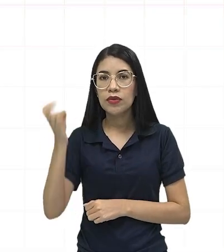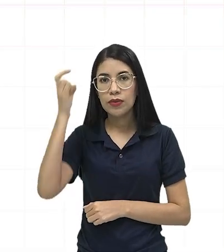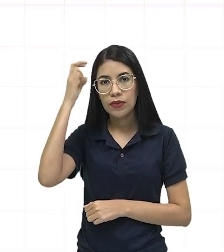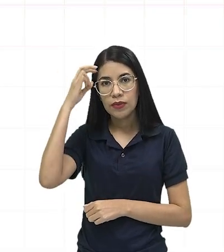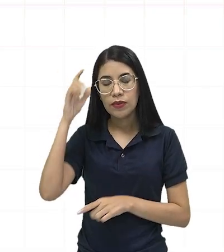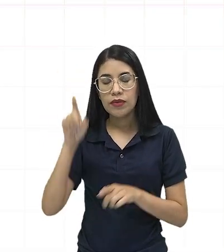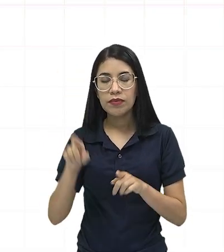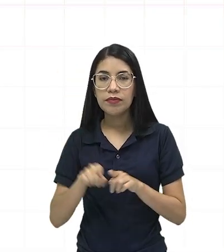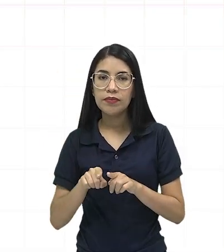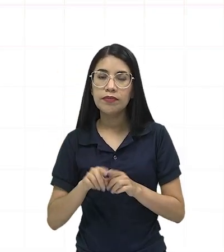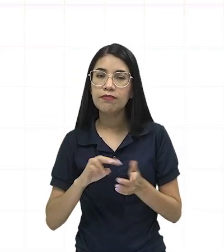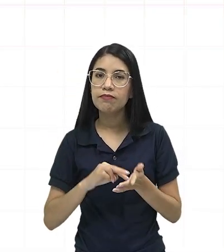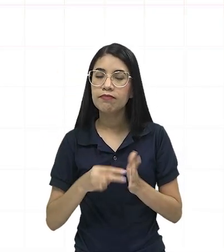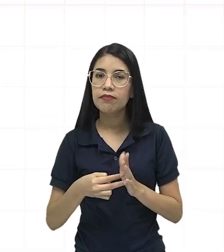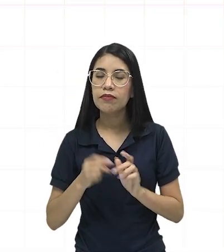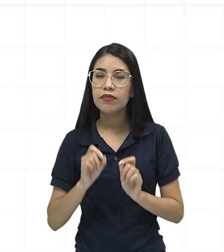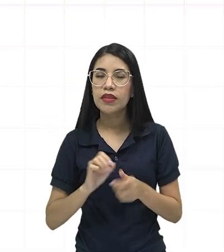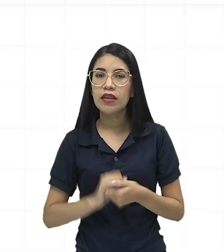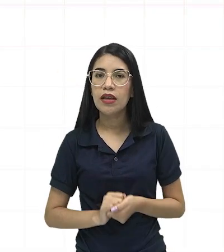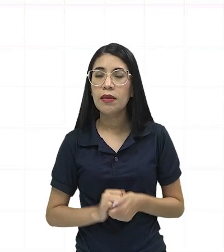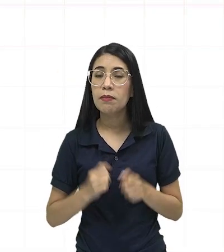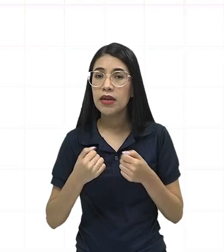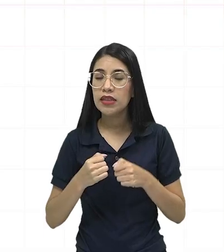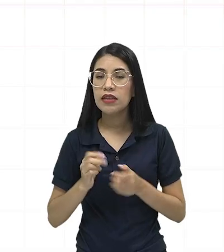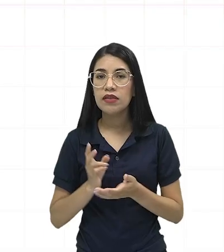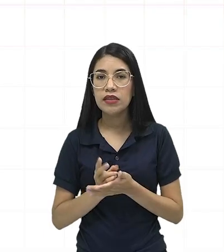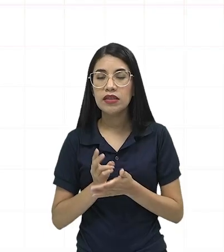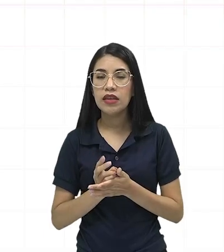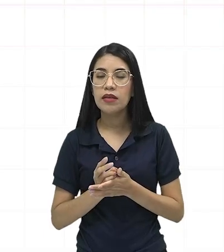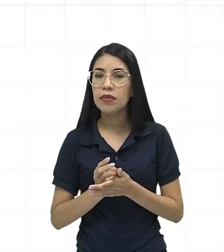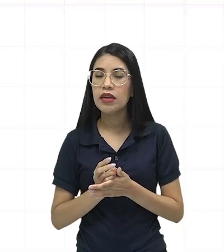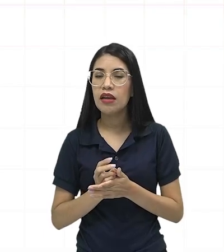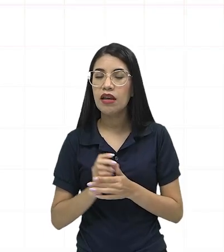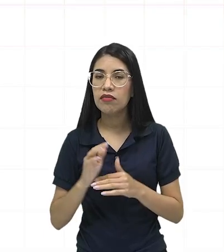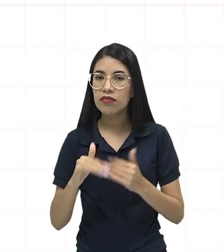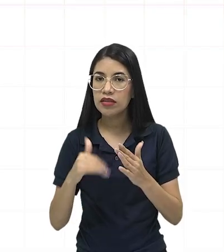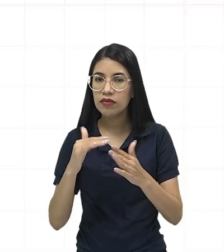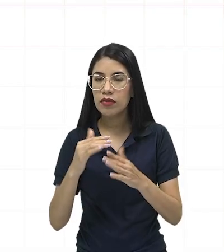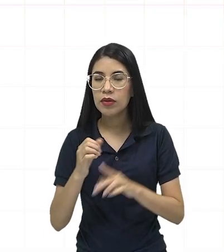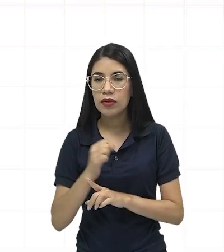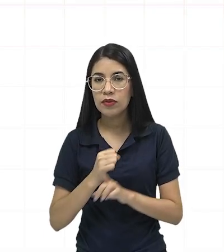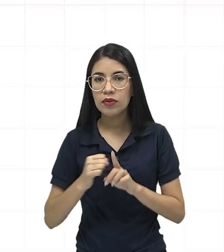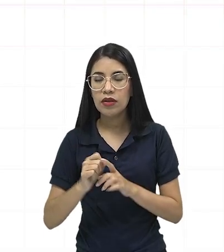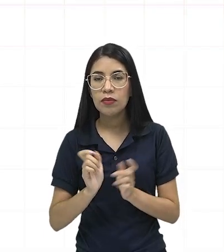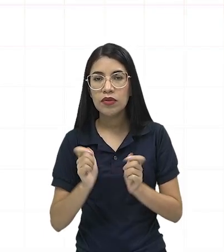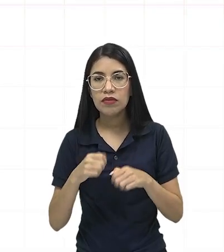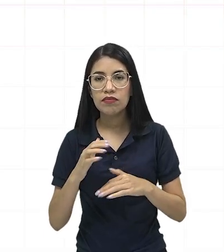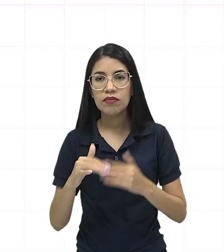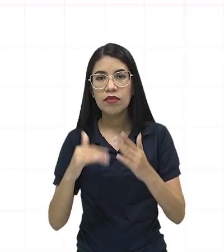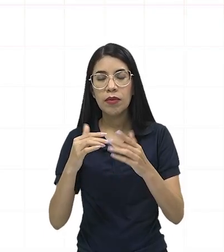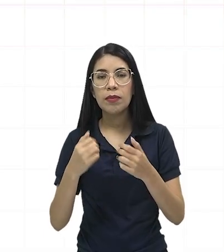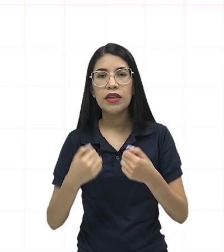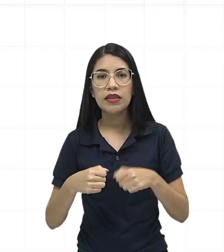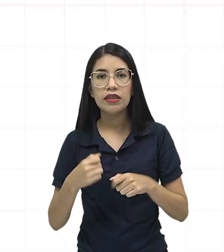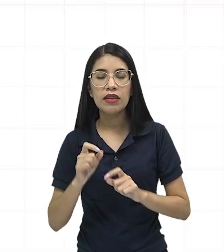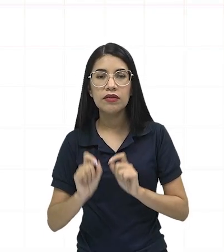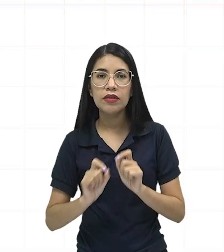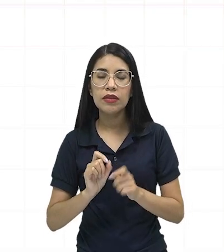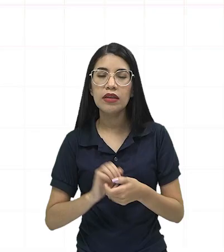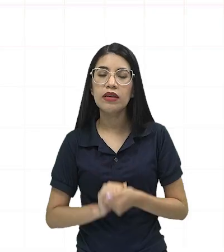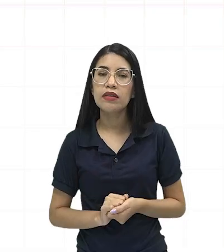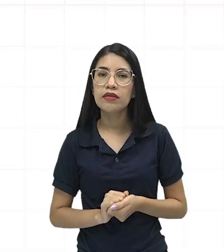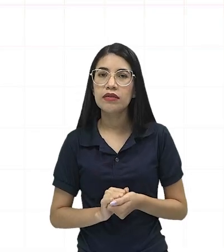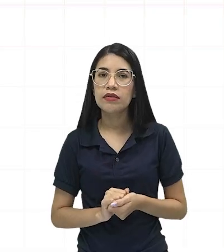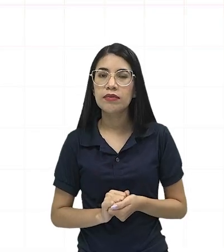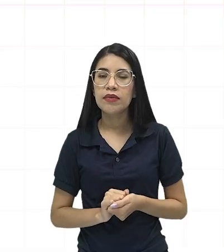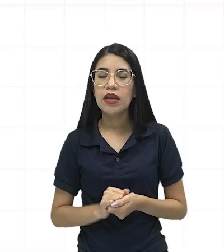e cultural, ou seja, isso não podia ficar parado. Para a sociedade continuar tendo desenvolvimento, era necessário que o